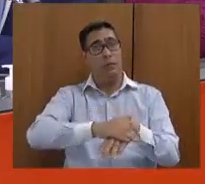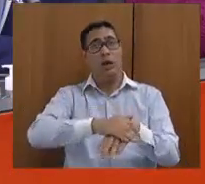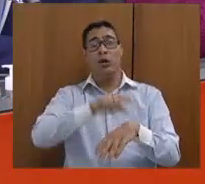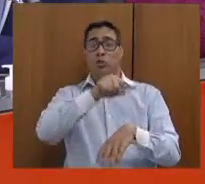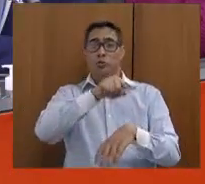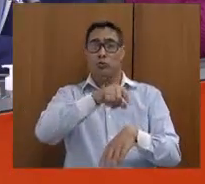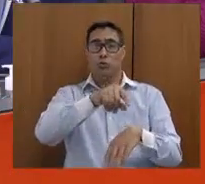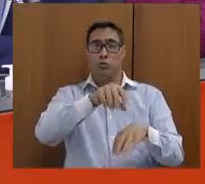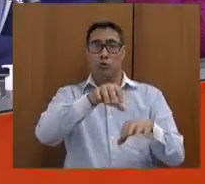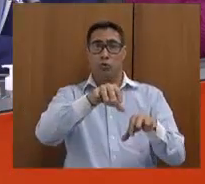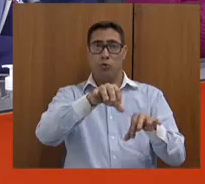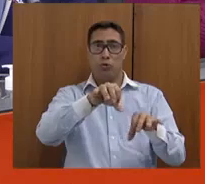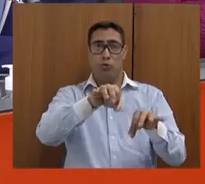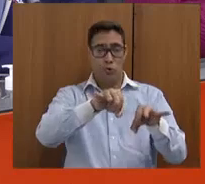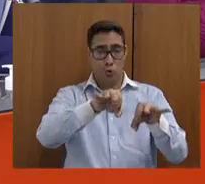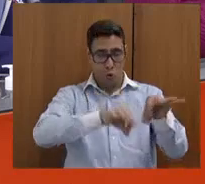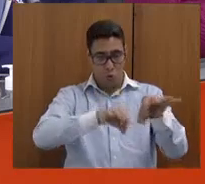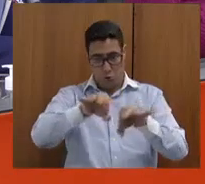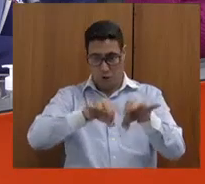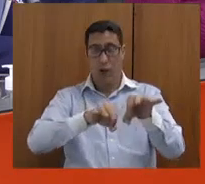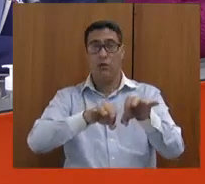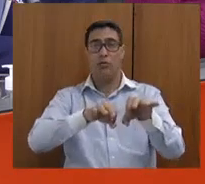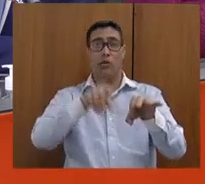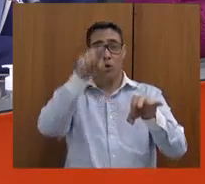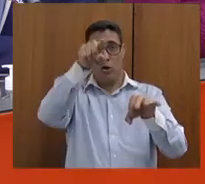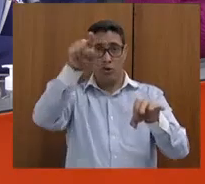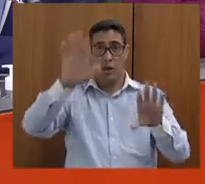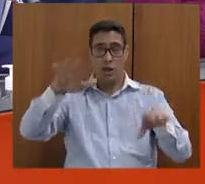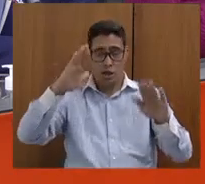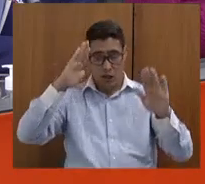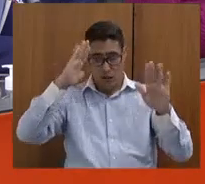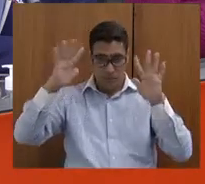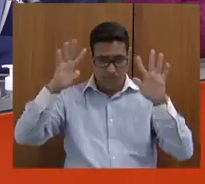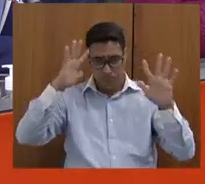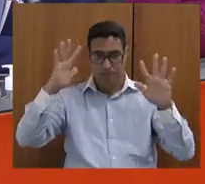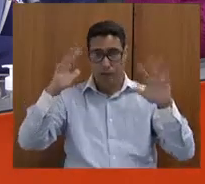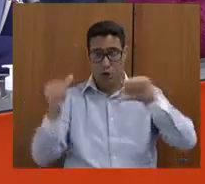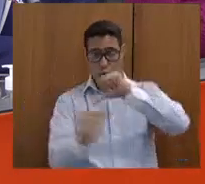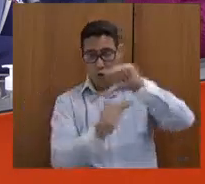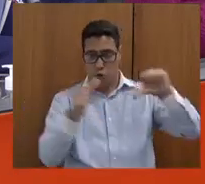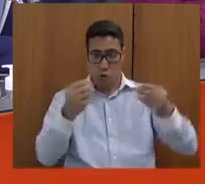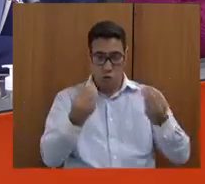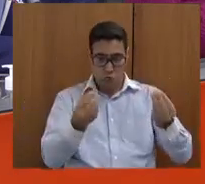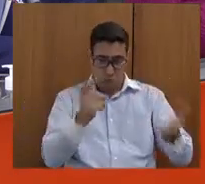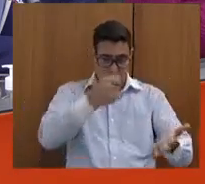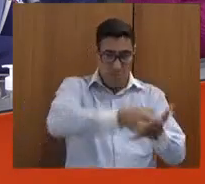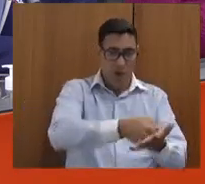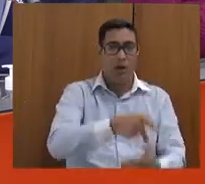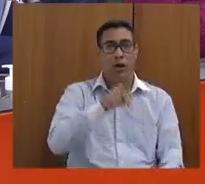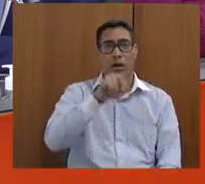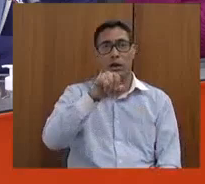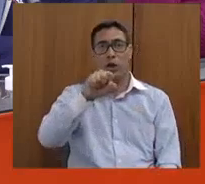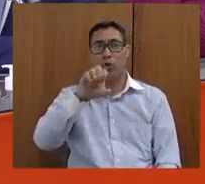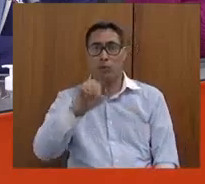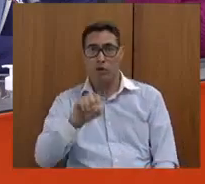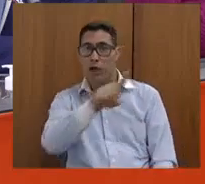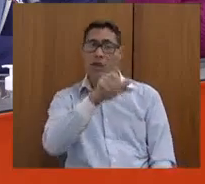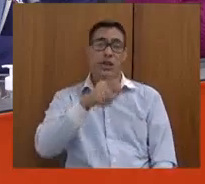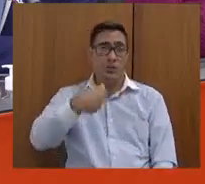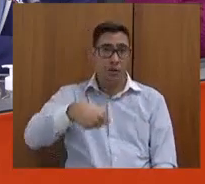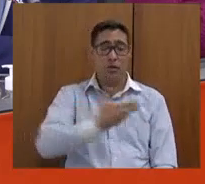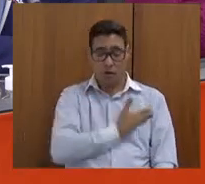você mesmo é um que alterou a Sua percepção sobre a forma de pagamento do PIS Eu acho que isso é um ponto que precisa ser questionado no governo